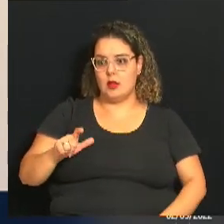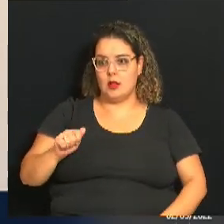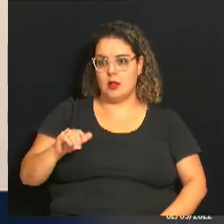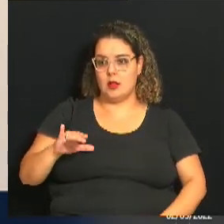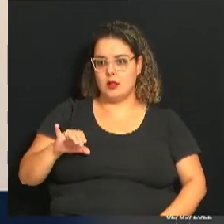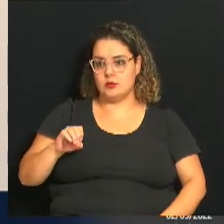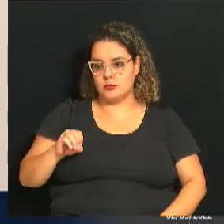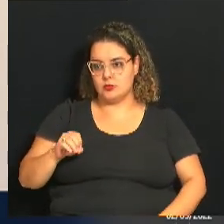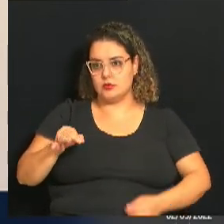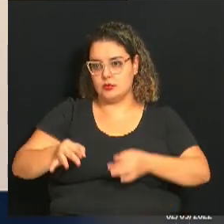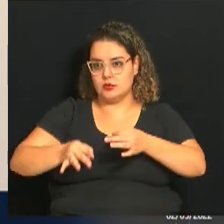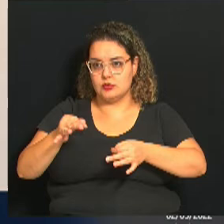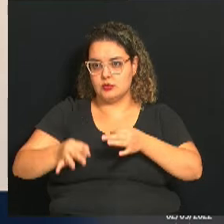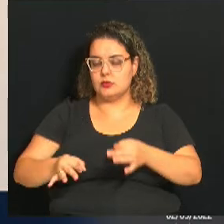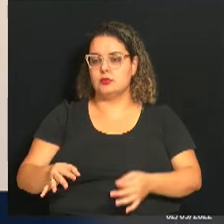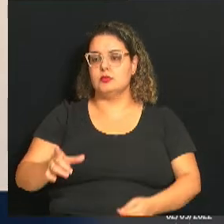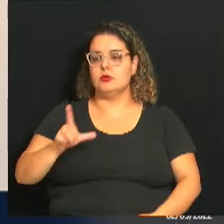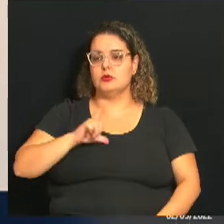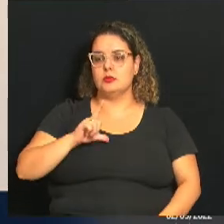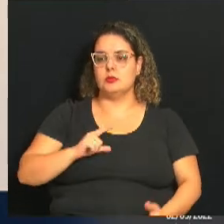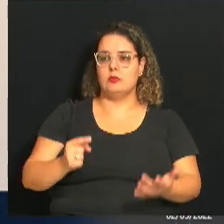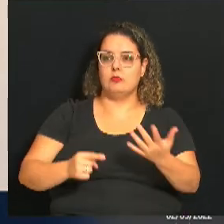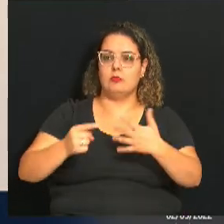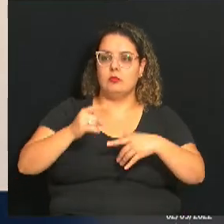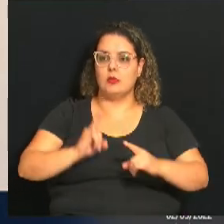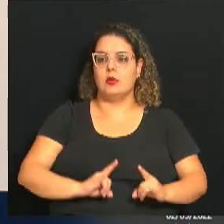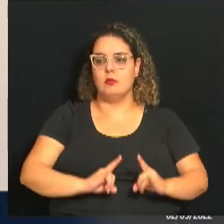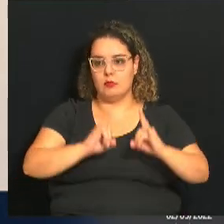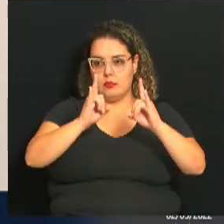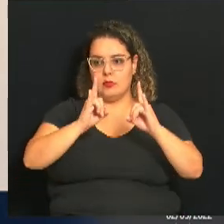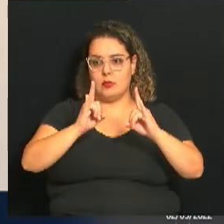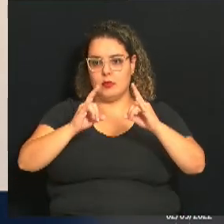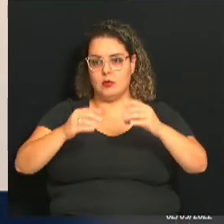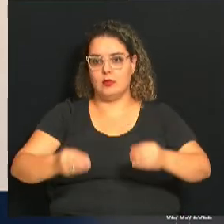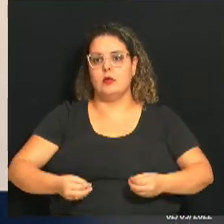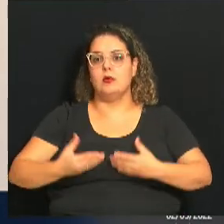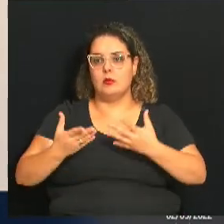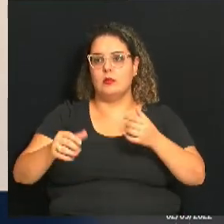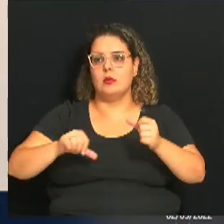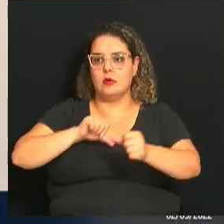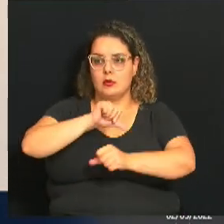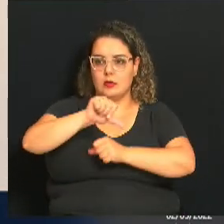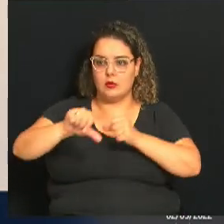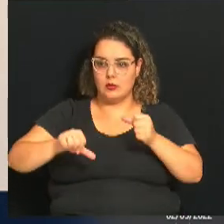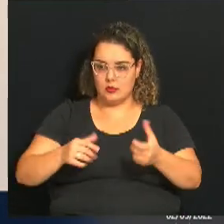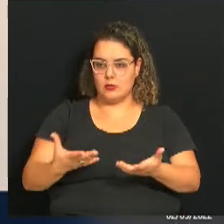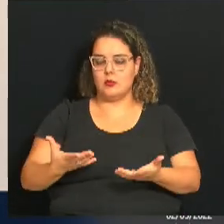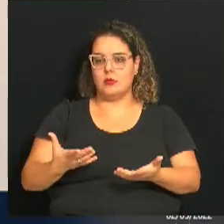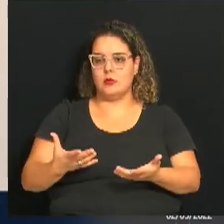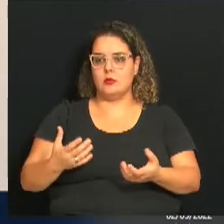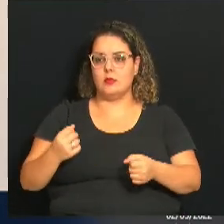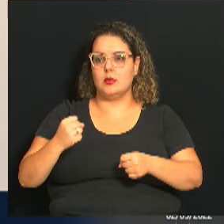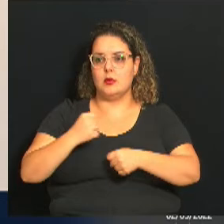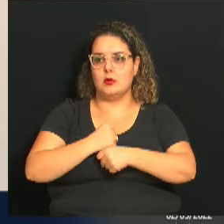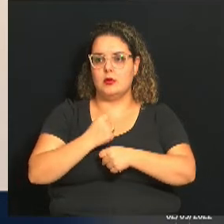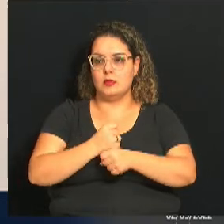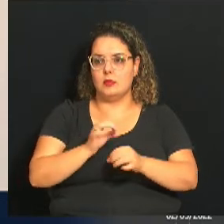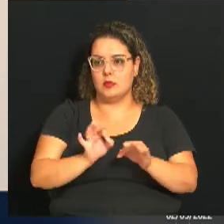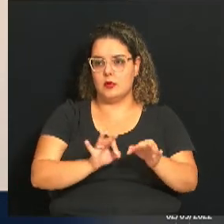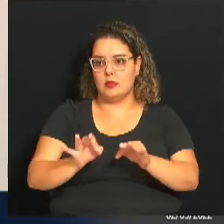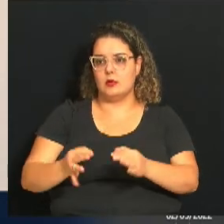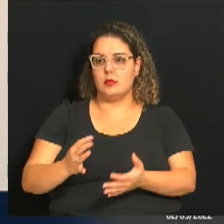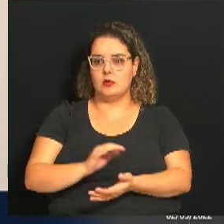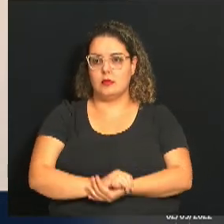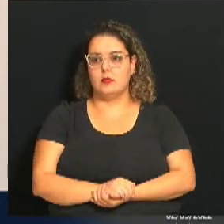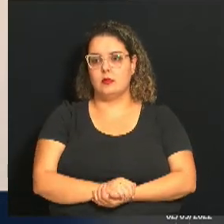a gente teria um desses prédios como alternativa para oferecer em troca e fazer uma reforma ali, enfim. Então, a gente, para